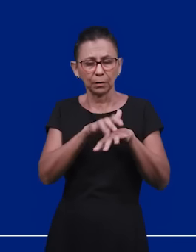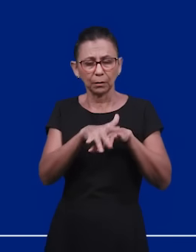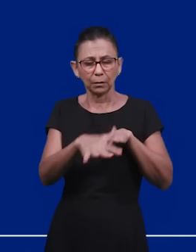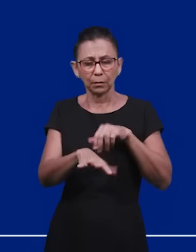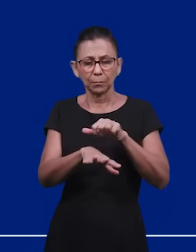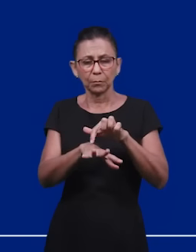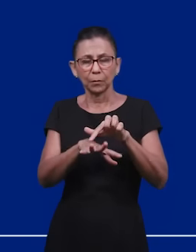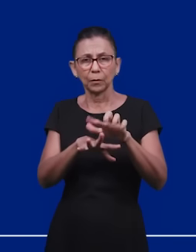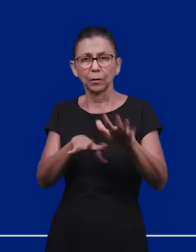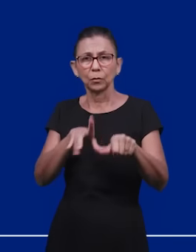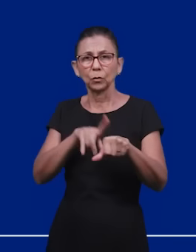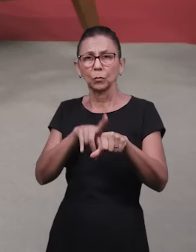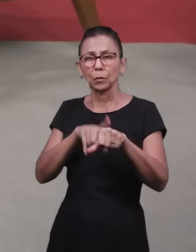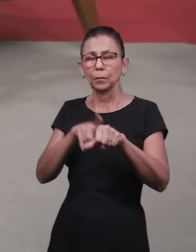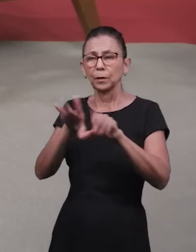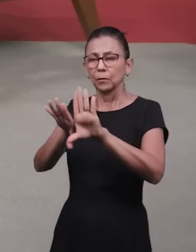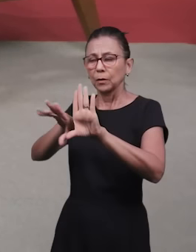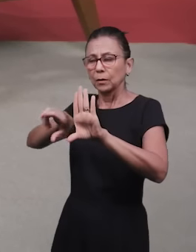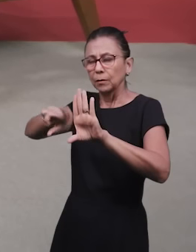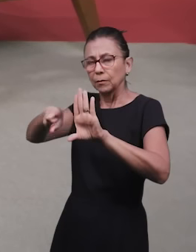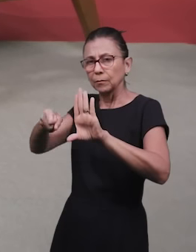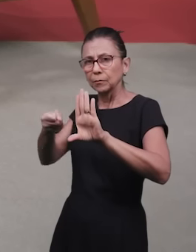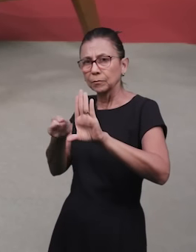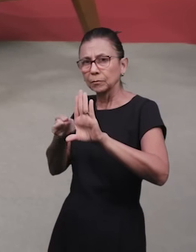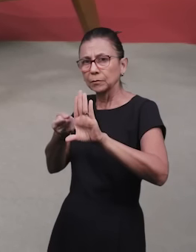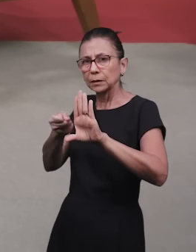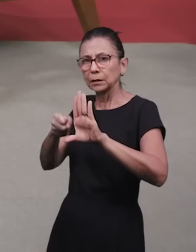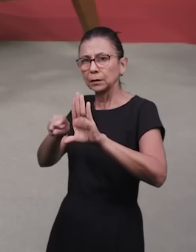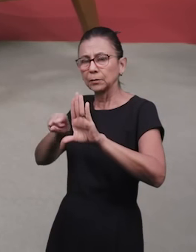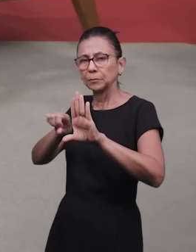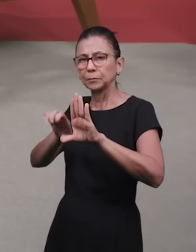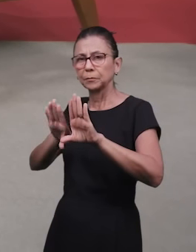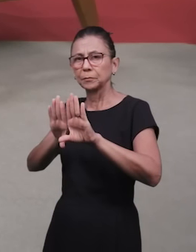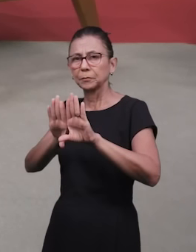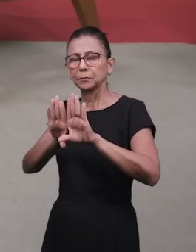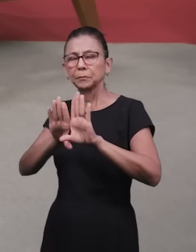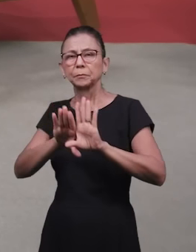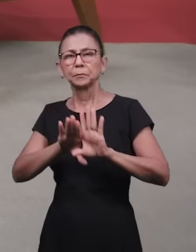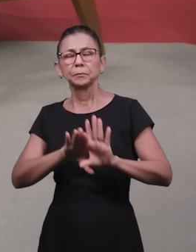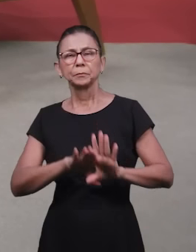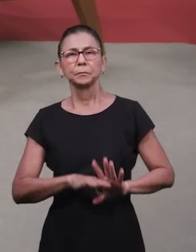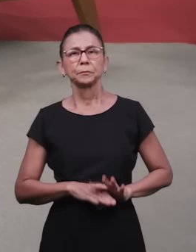bem, qual a correlação que nós podemos fazer desses dois textos